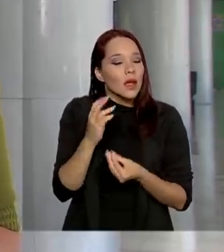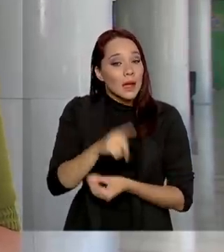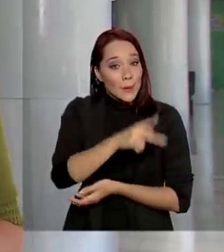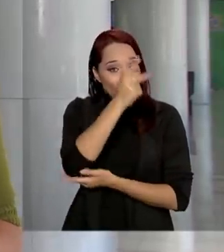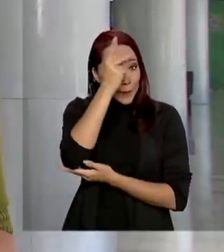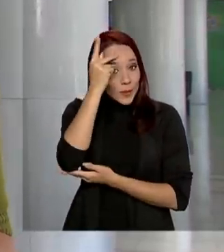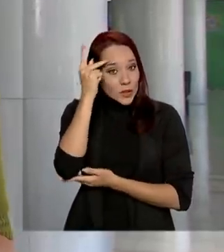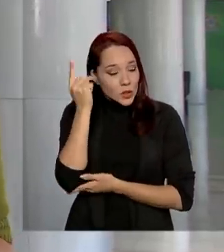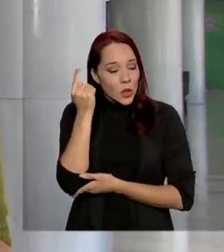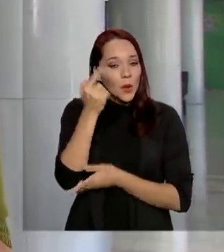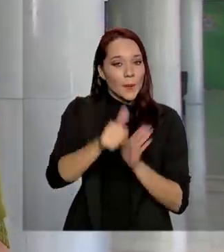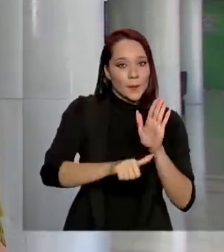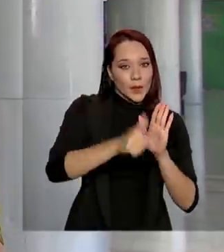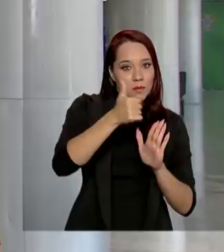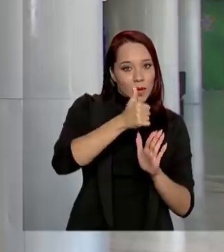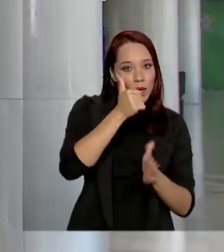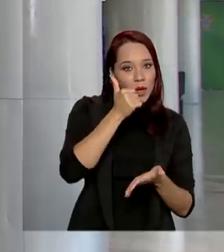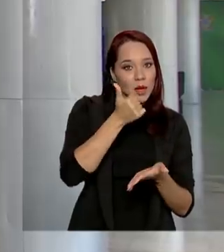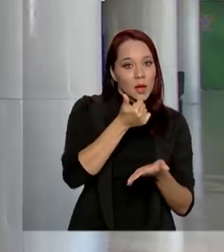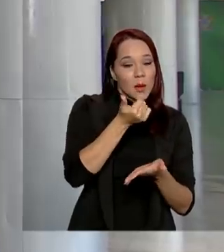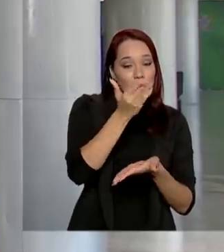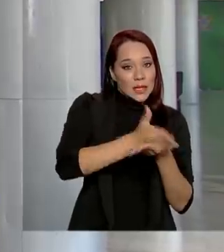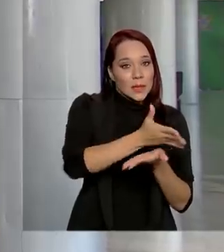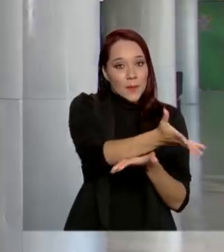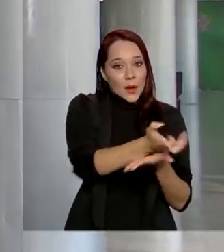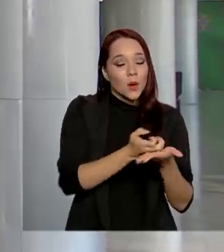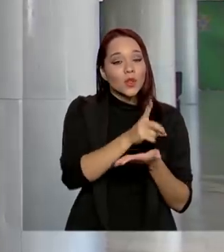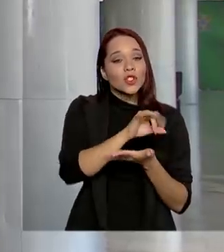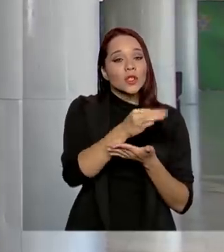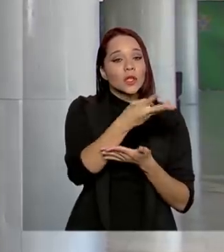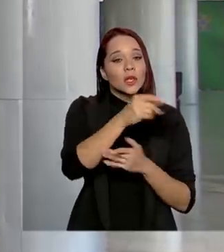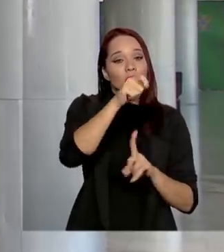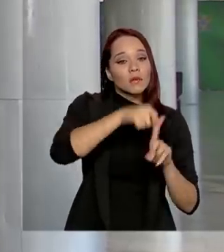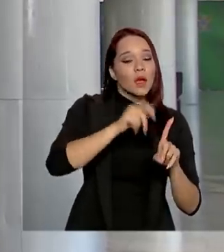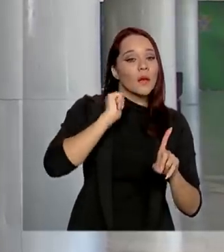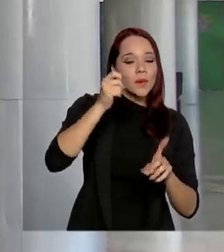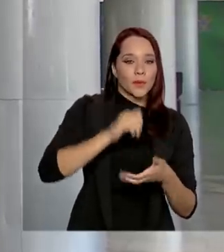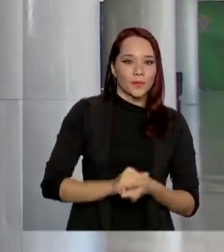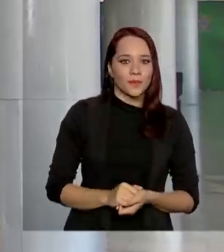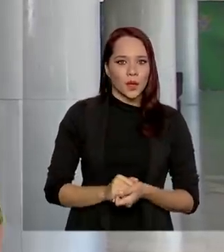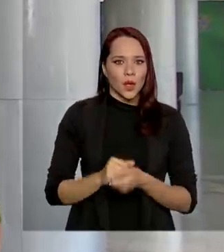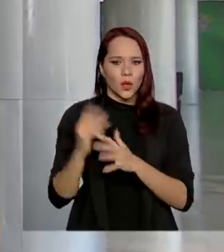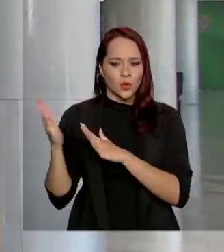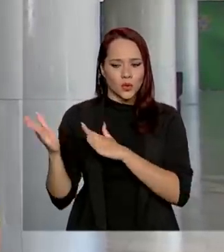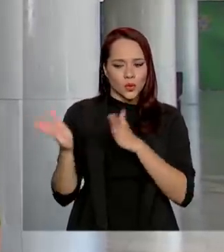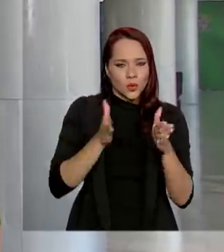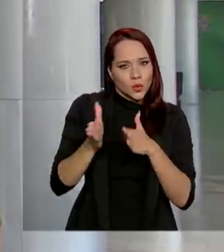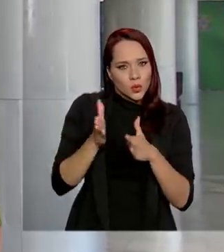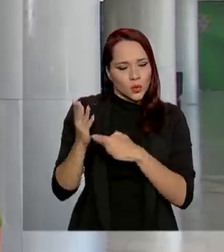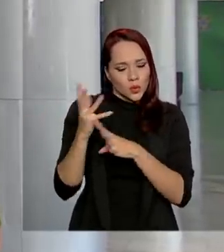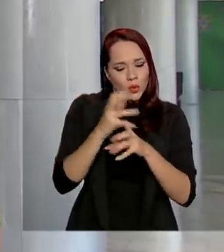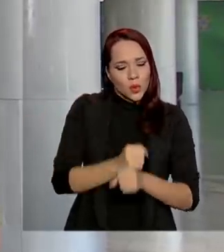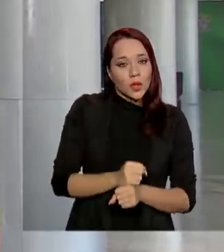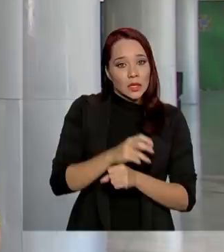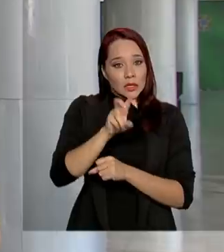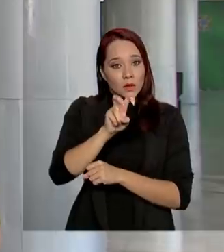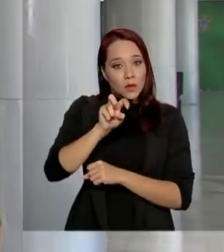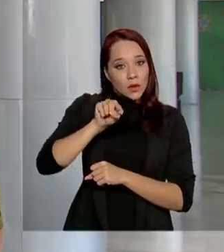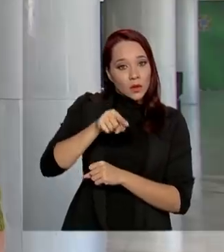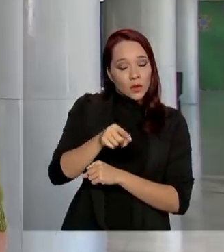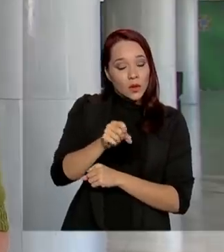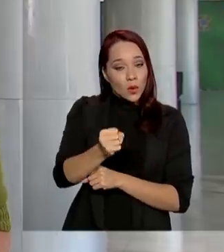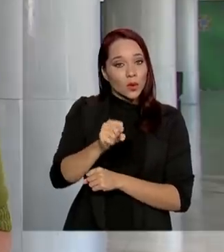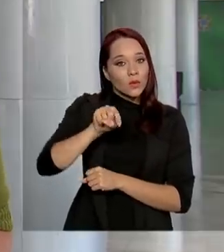receberam a primeira parcela até 30 de abril. E o último balanço da Caixa mostra que 58,6